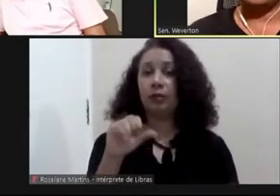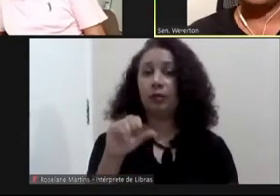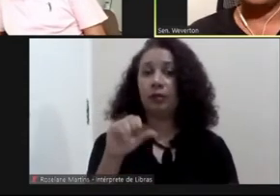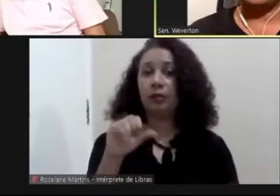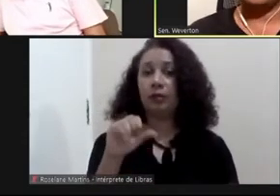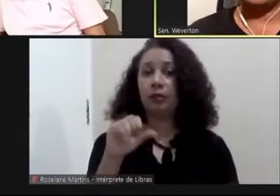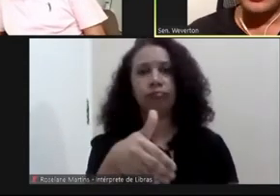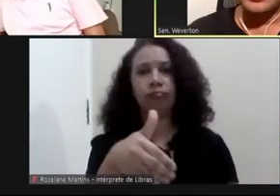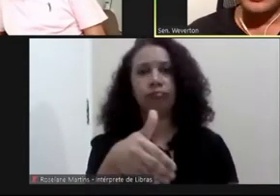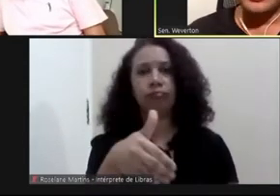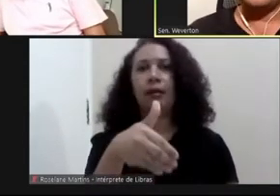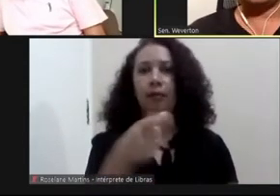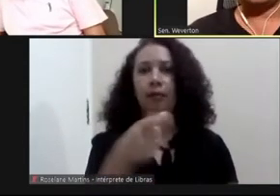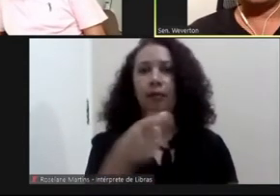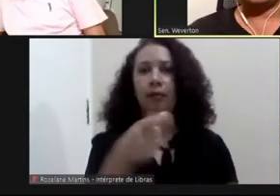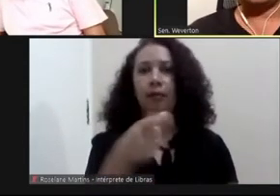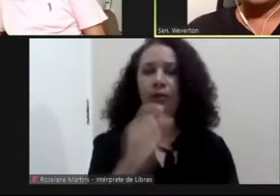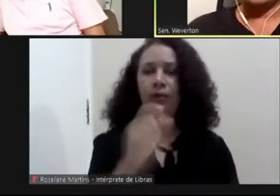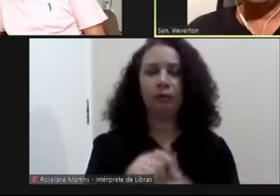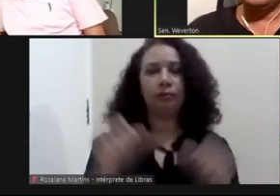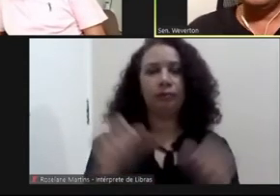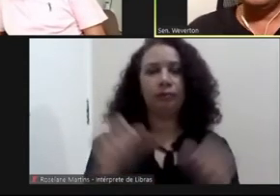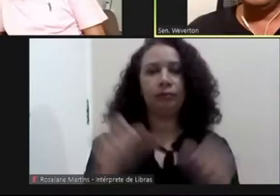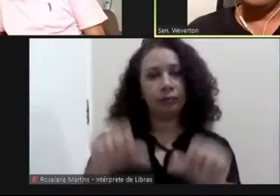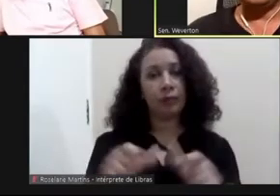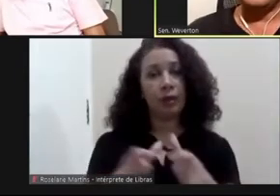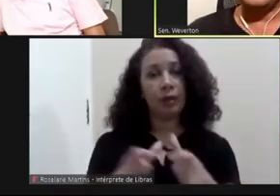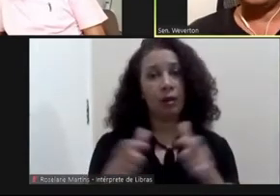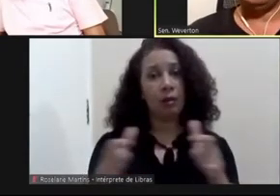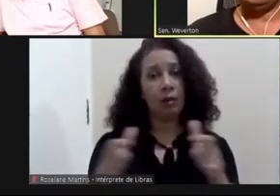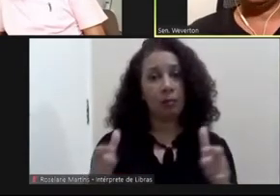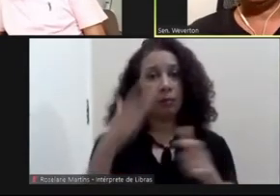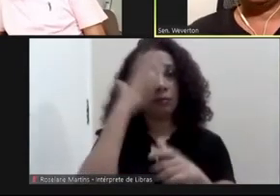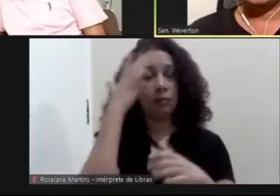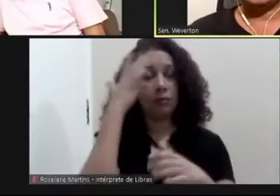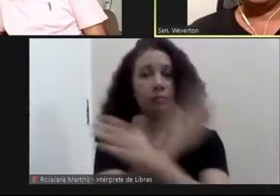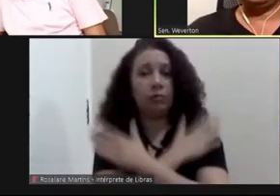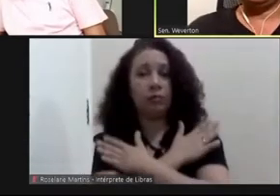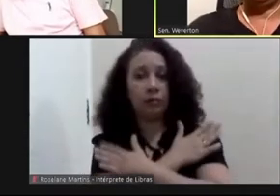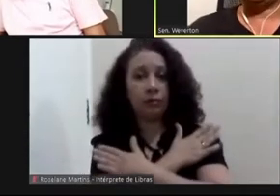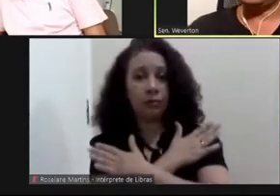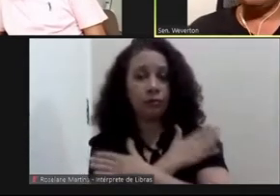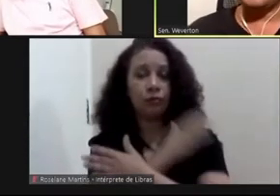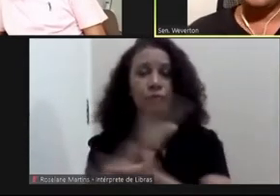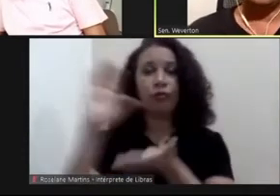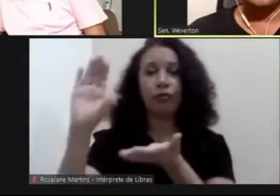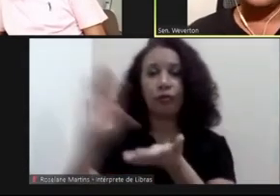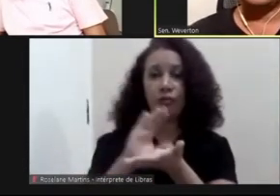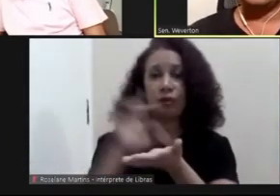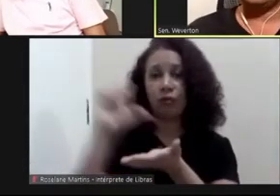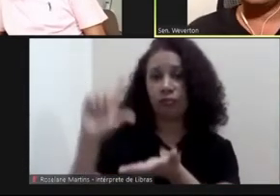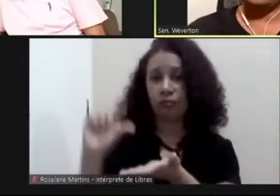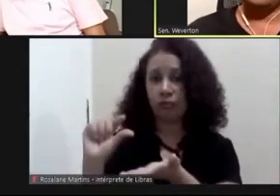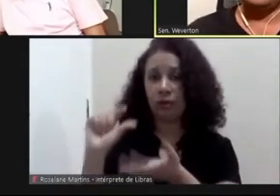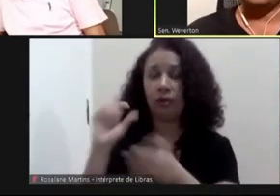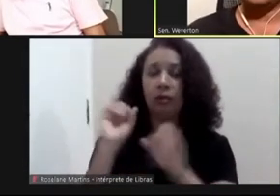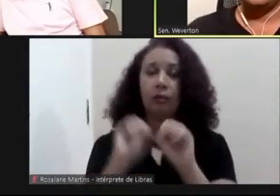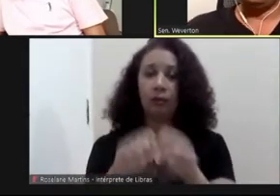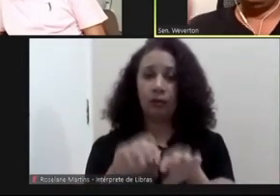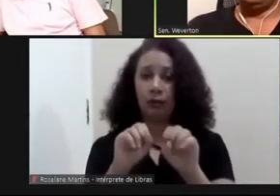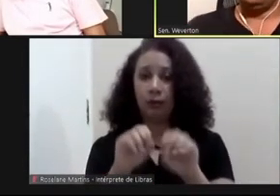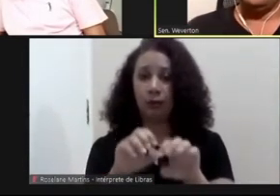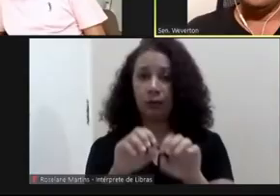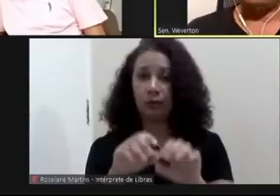da economia, com aumento de desempregados, com a diminuição ainda mais de investimentos na educação, e isso é um absurdo. Ano passado, nós